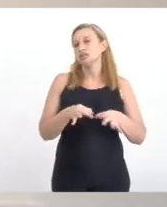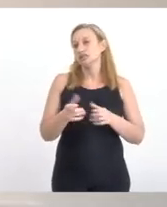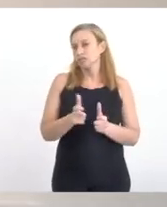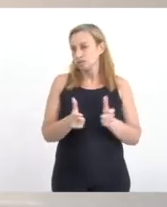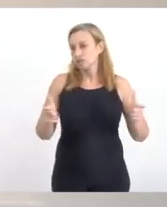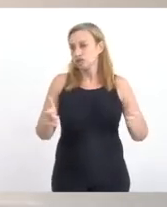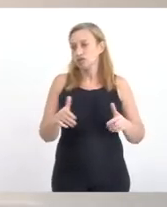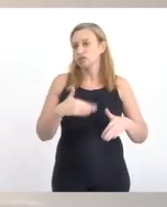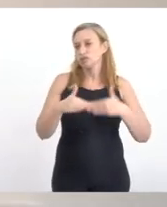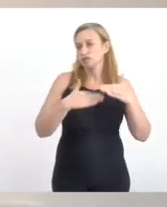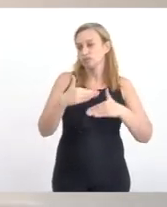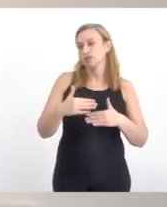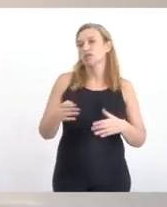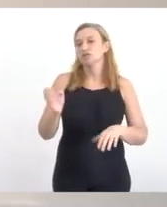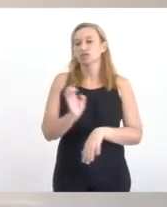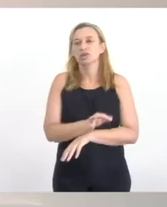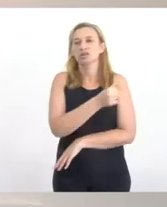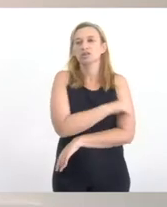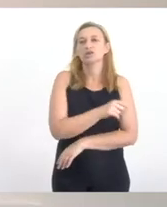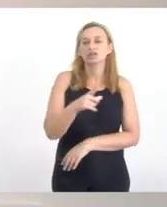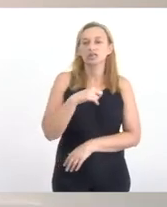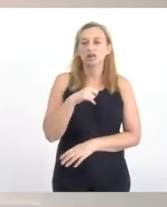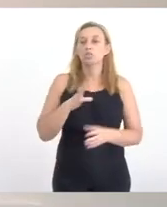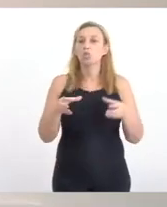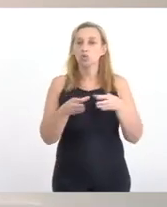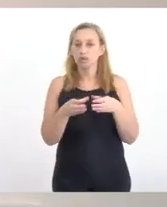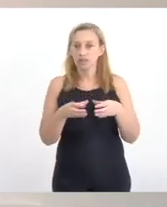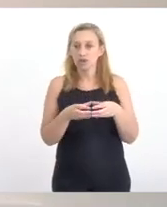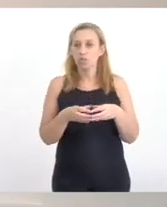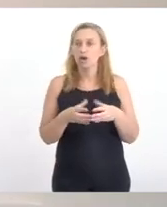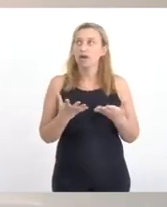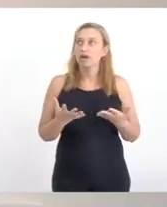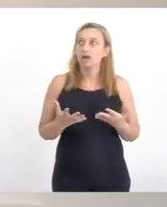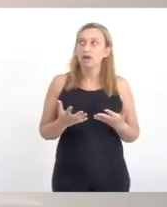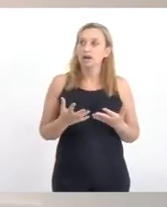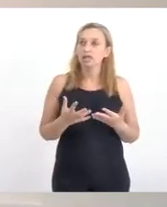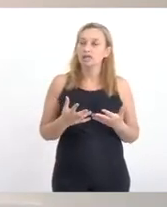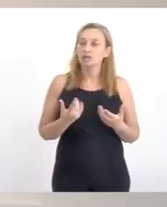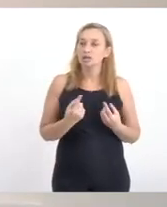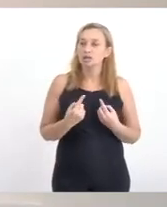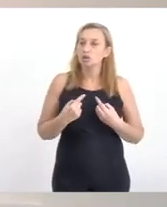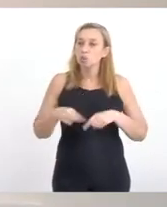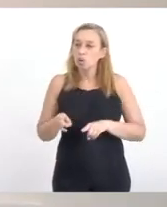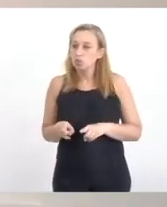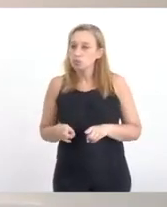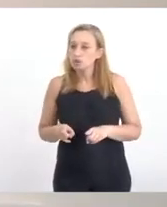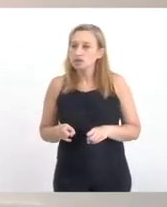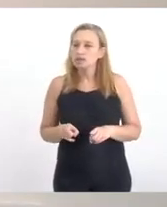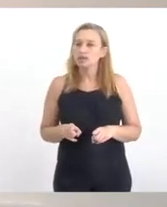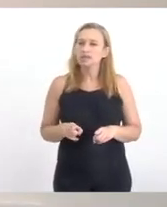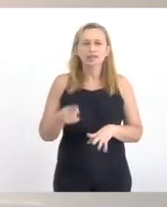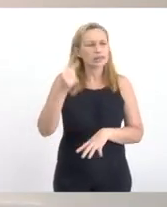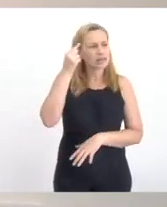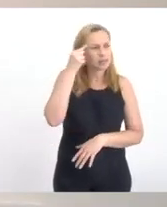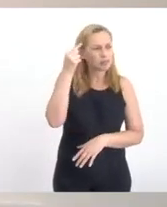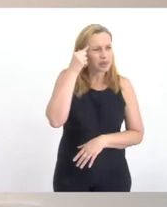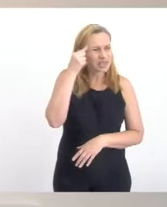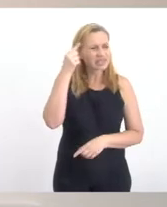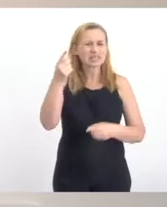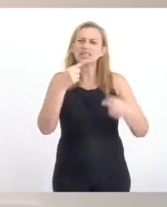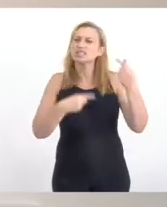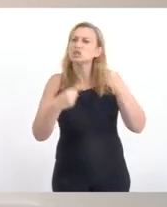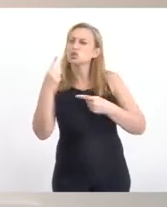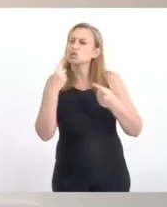aqui do Estado do Rio de Janeiro Então você tem uma comissão que combata né que pense que